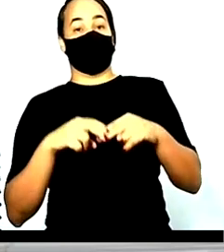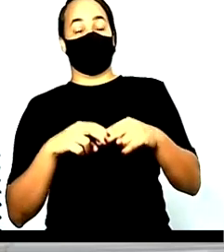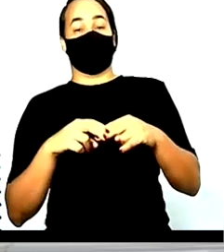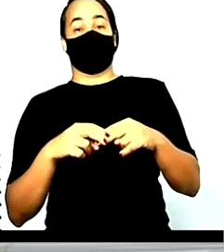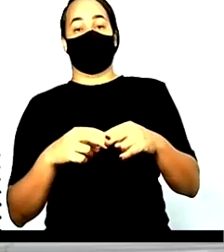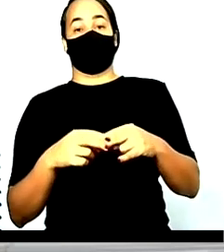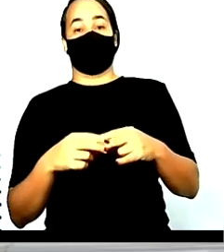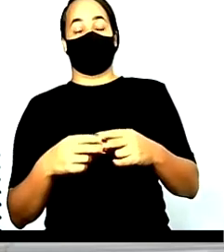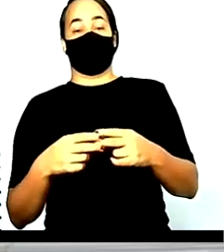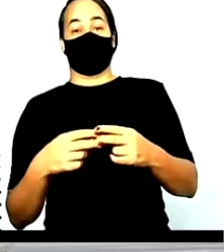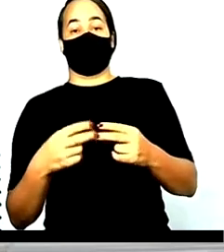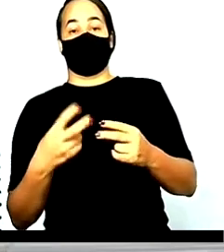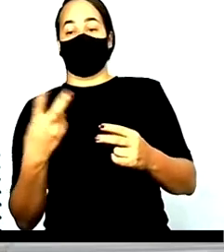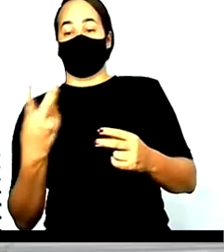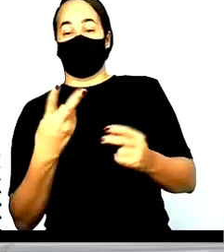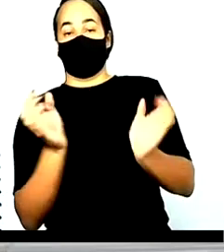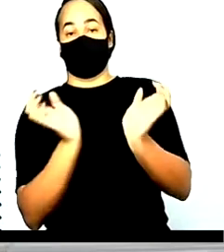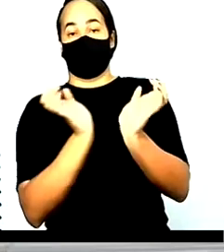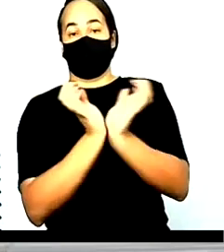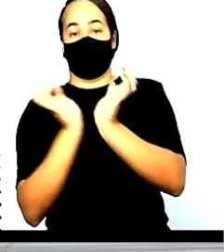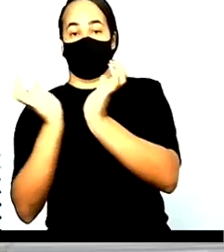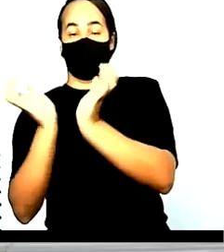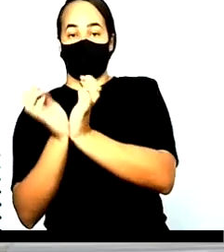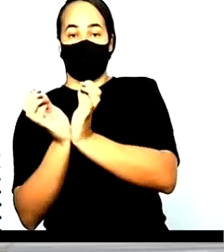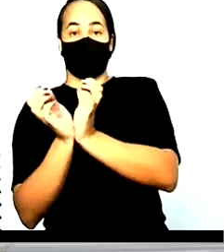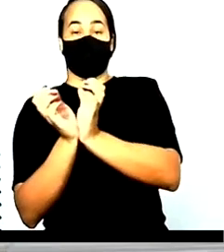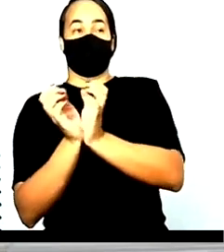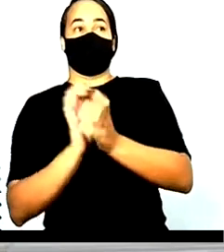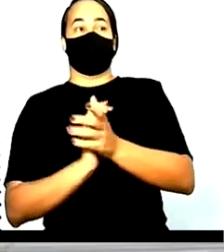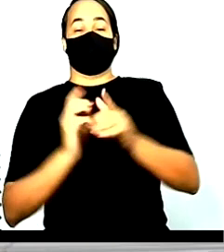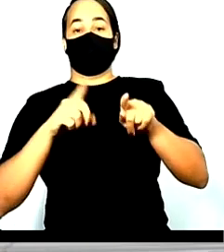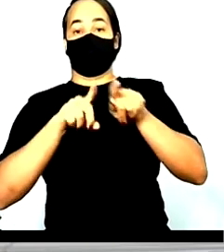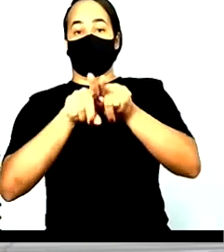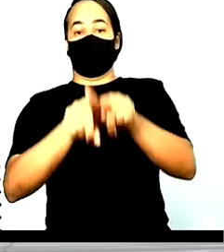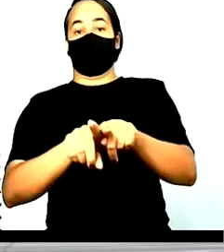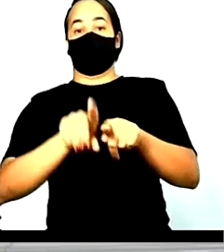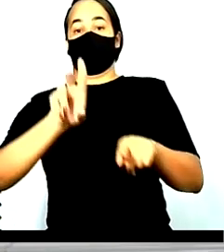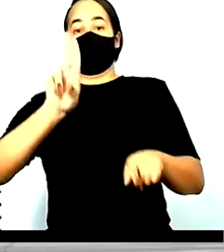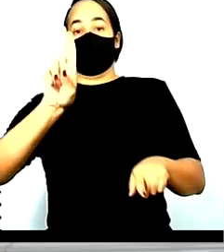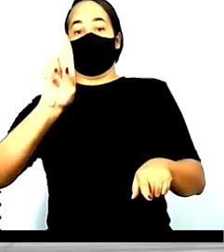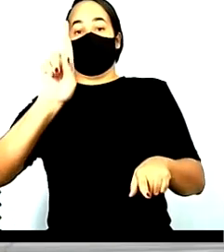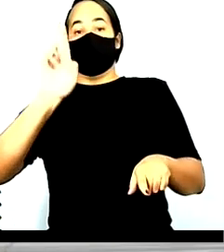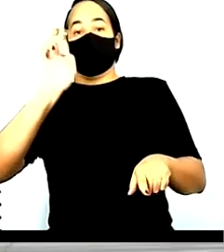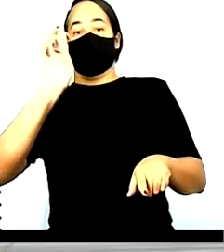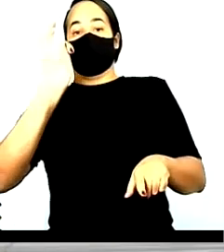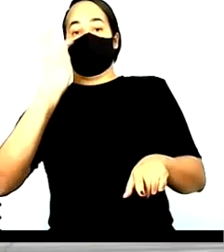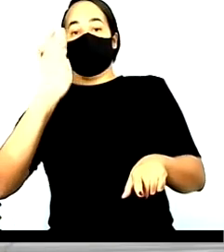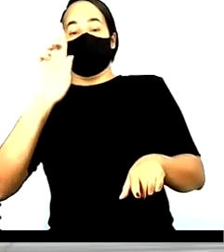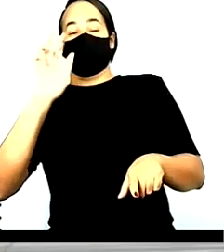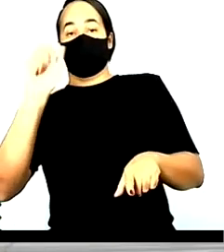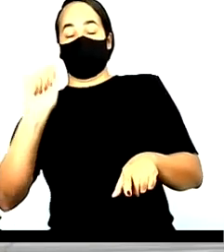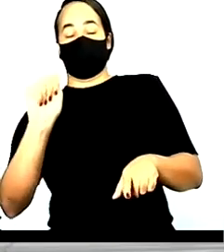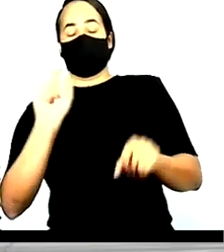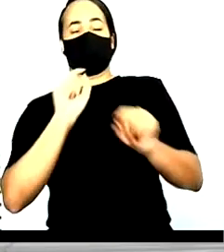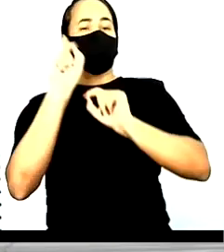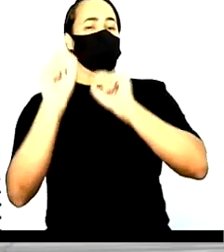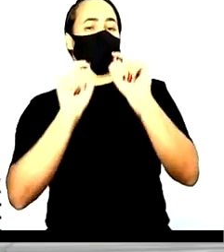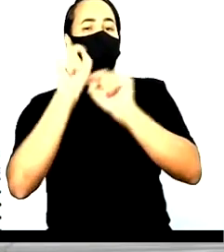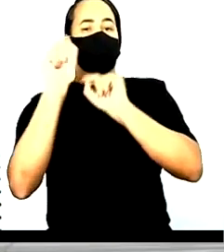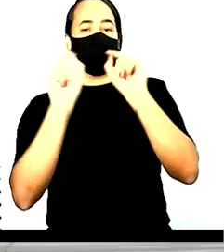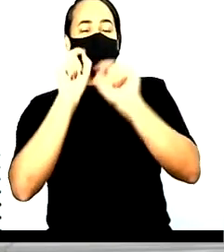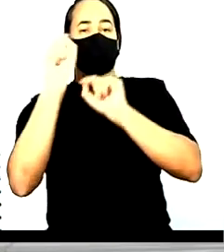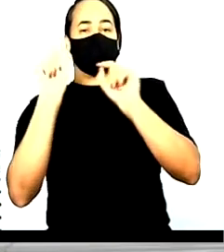unificar e vão ser soltados na uretra. Mas o que é esse líquido prostático? É uma secreção clara